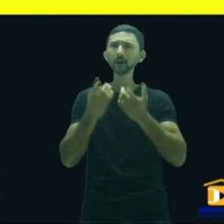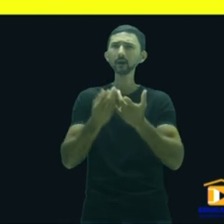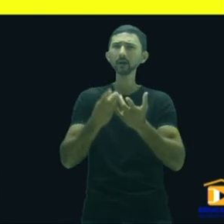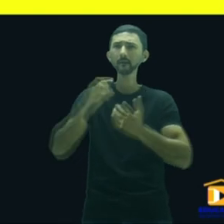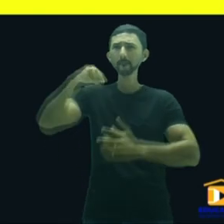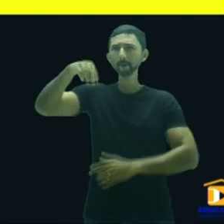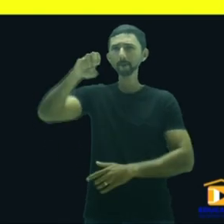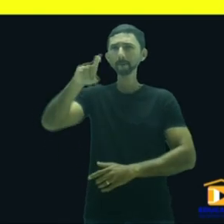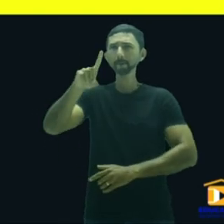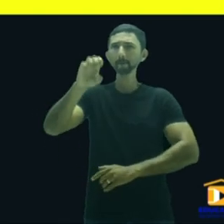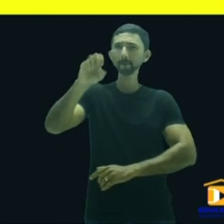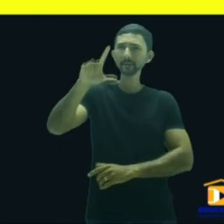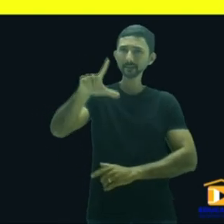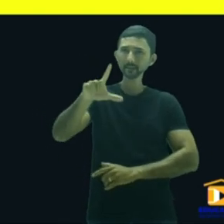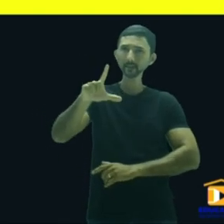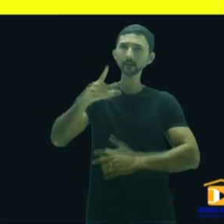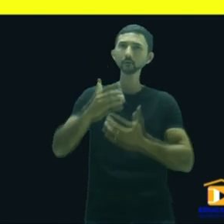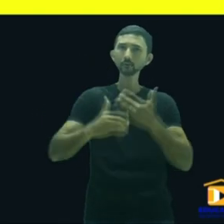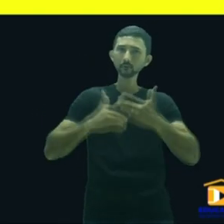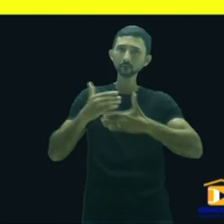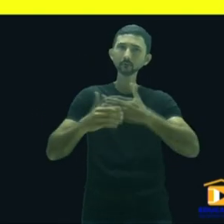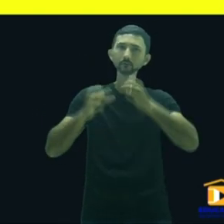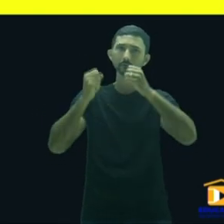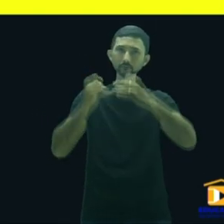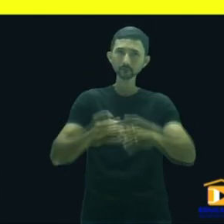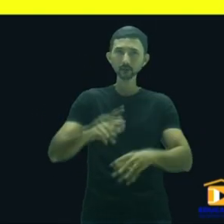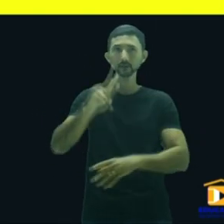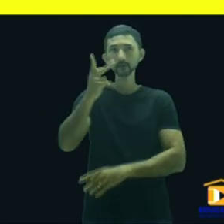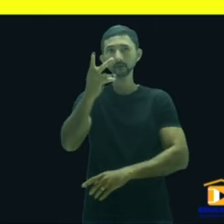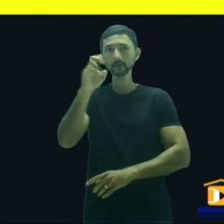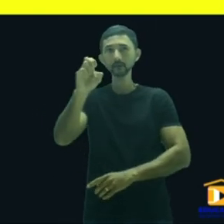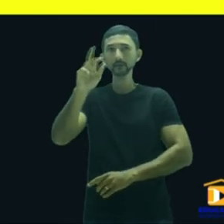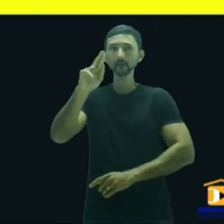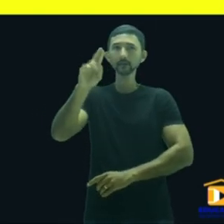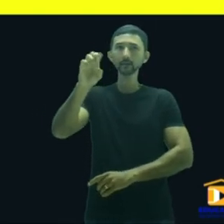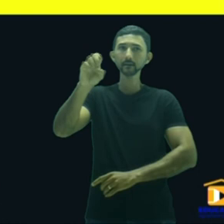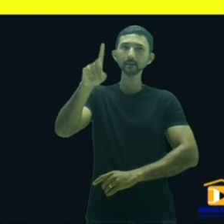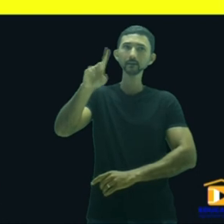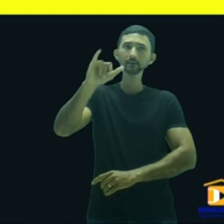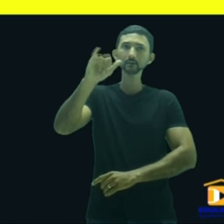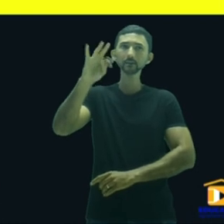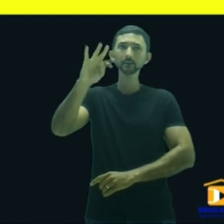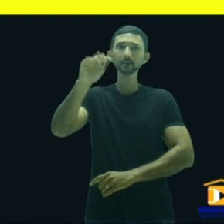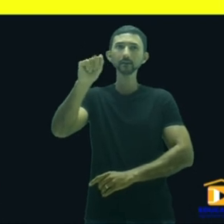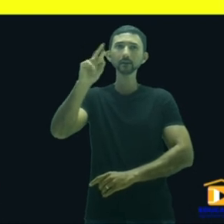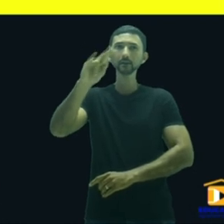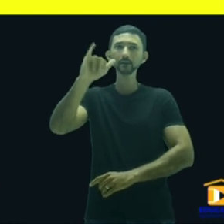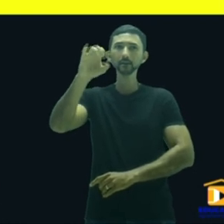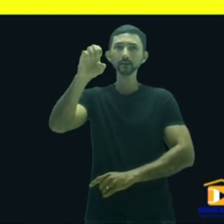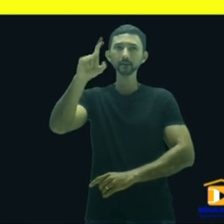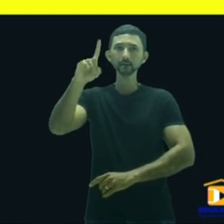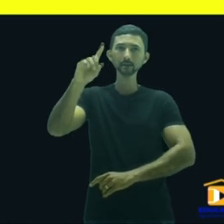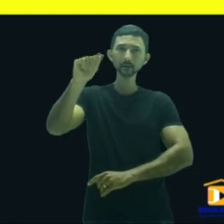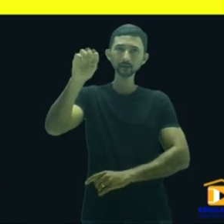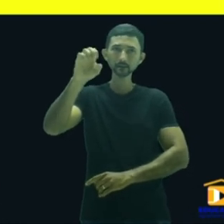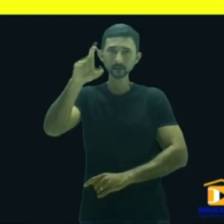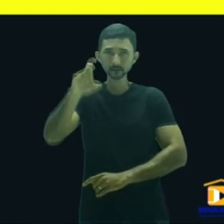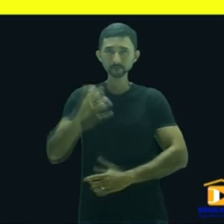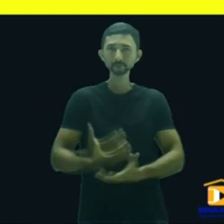passada, sobre a hereditariedade, fatores hereditários, segregação,